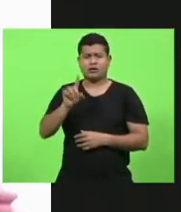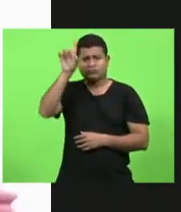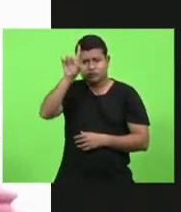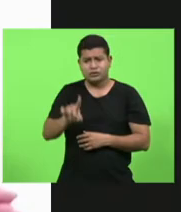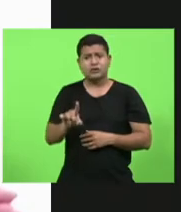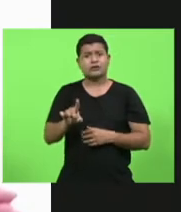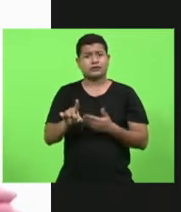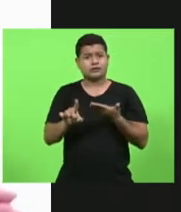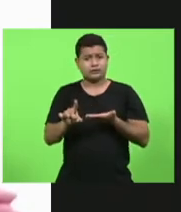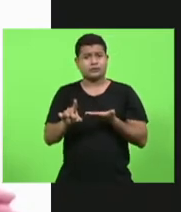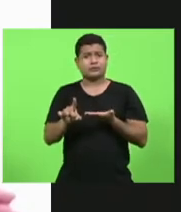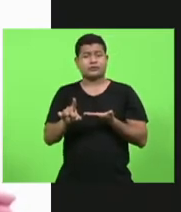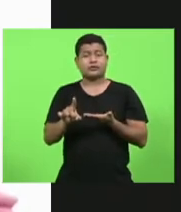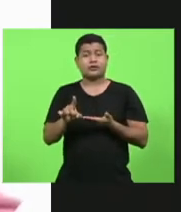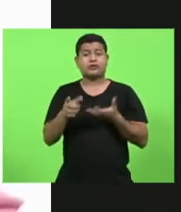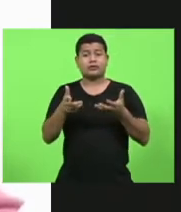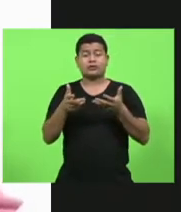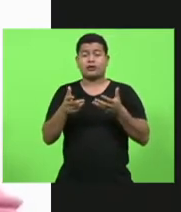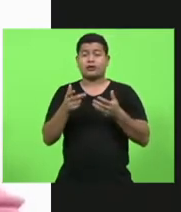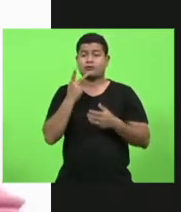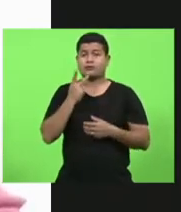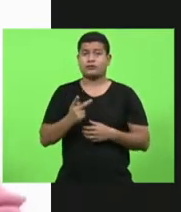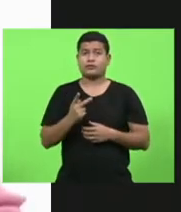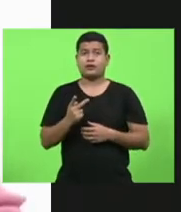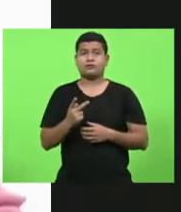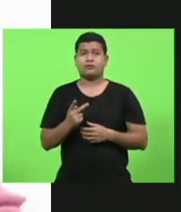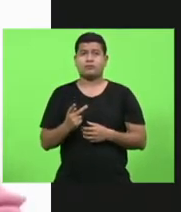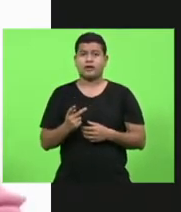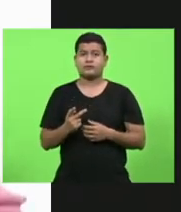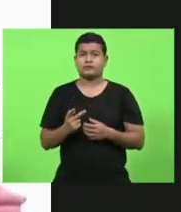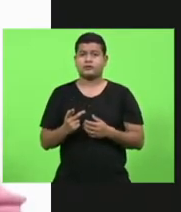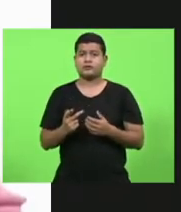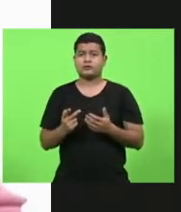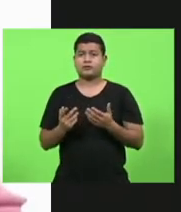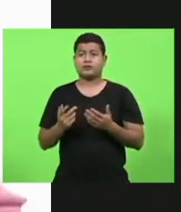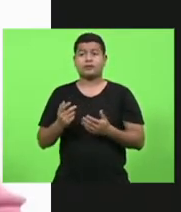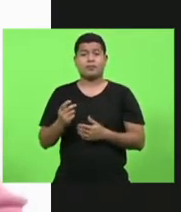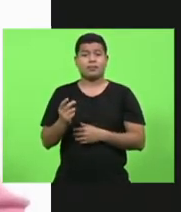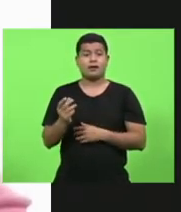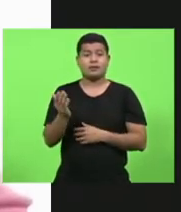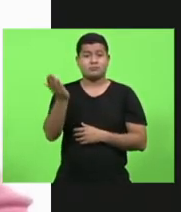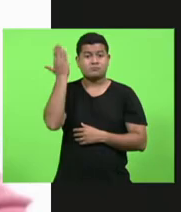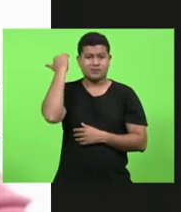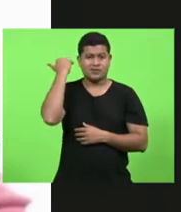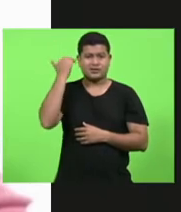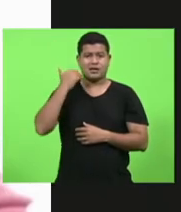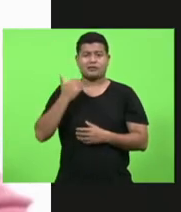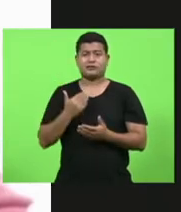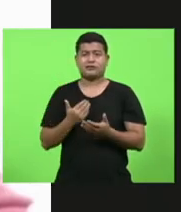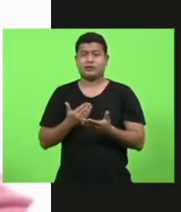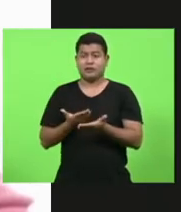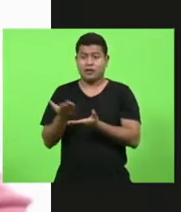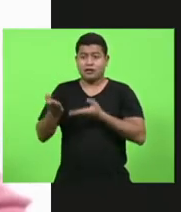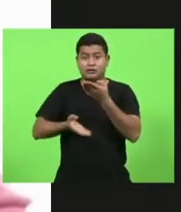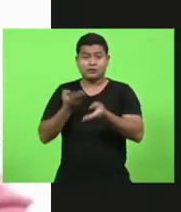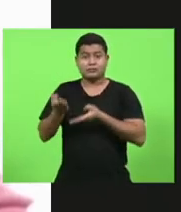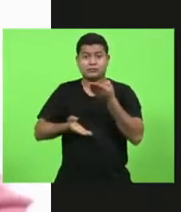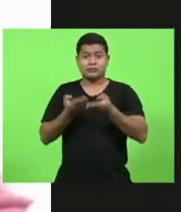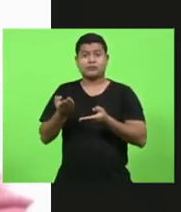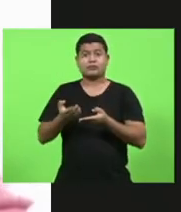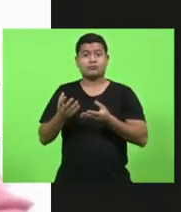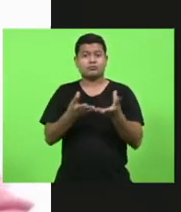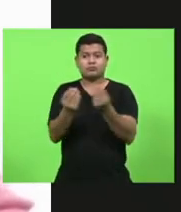para enfatizar ainda mais essa importância. Desde o ano passado, muitos dos atendimentos que foram de forma remota